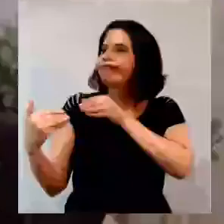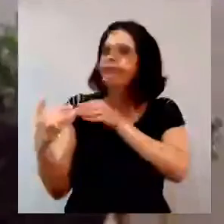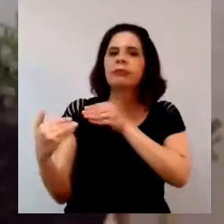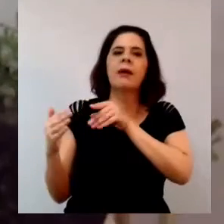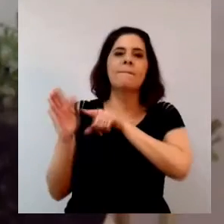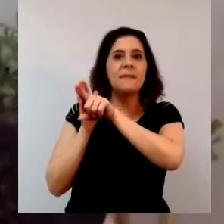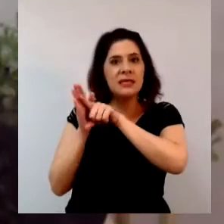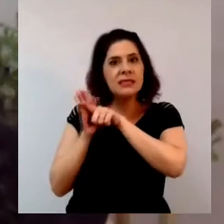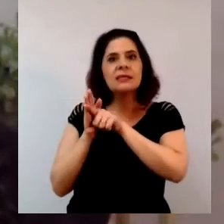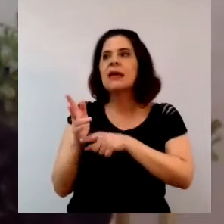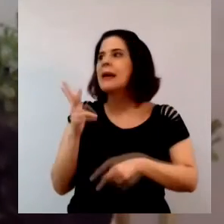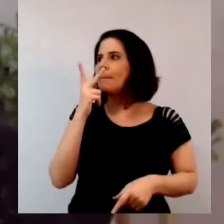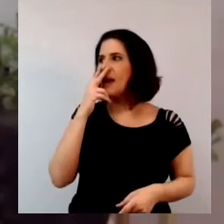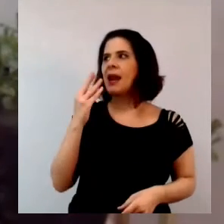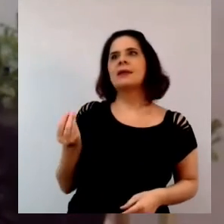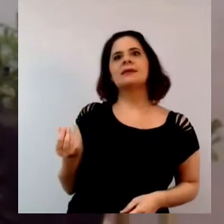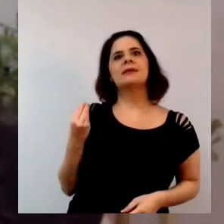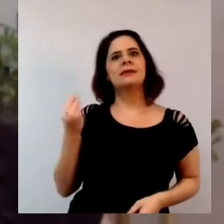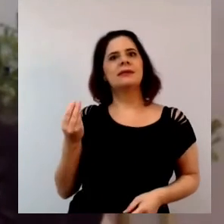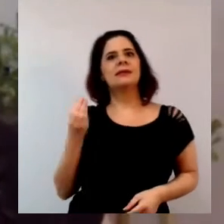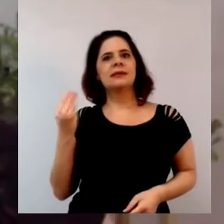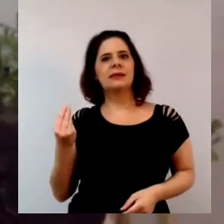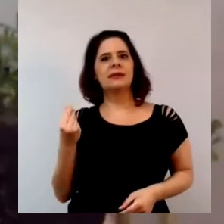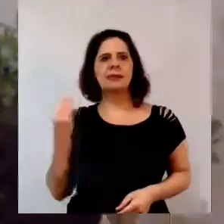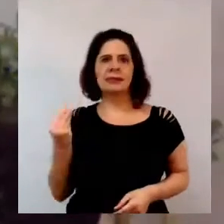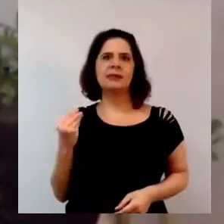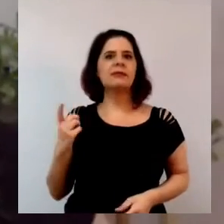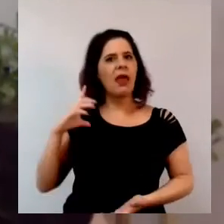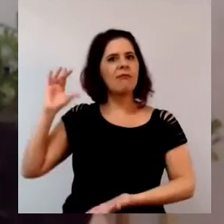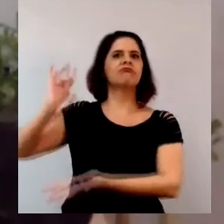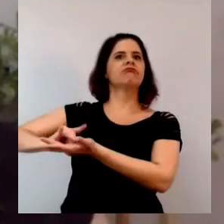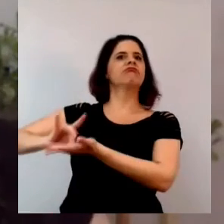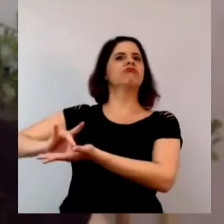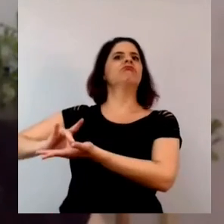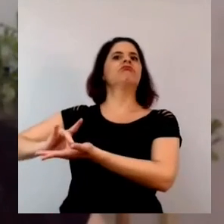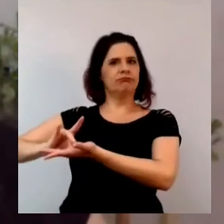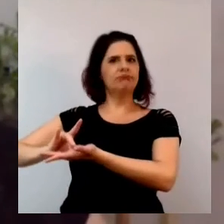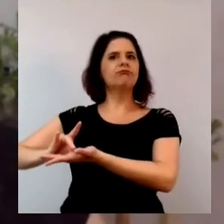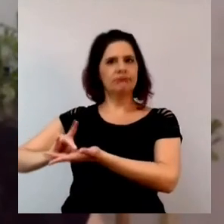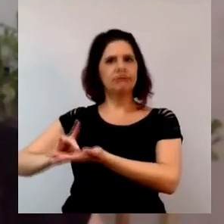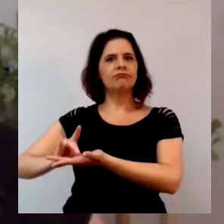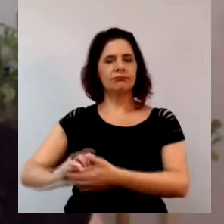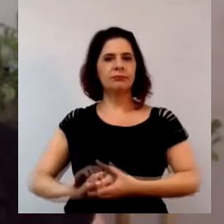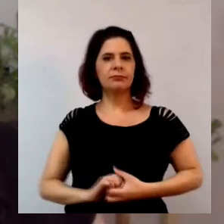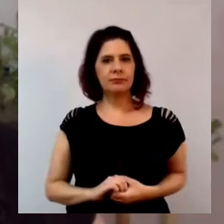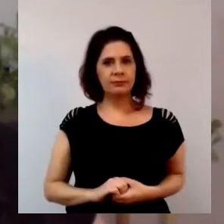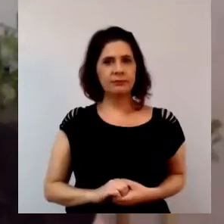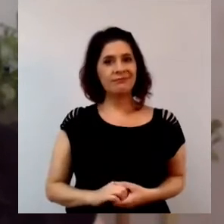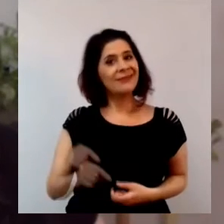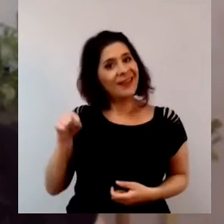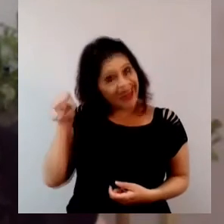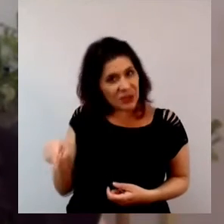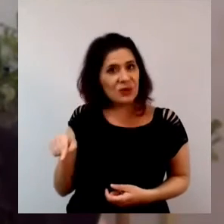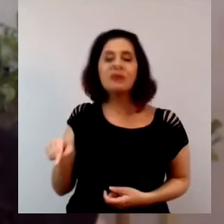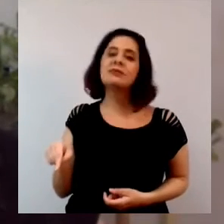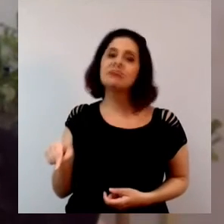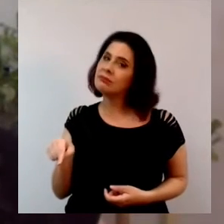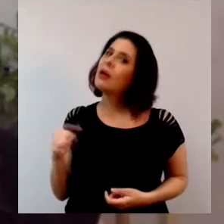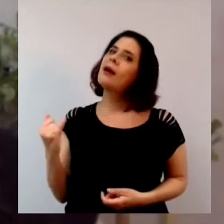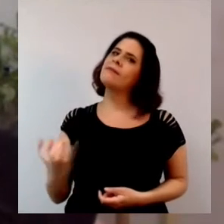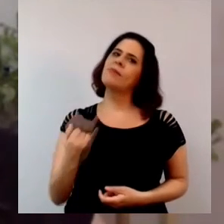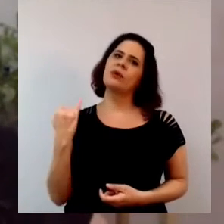fator de veracidade ali envolvido. E isso para a gente também é muito importante, porque saber que o